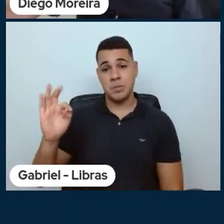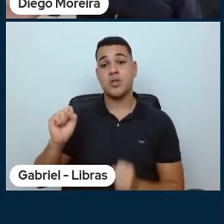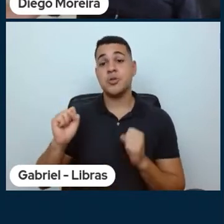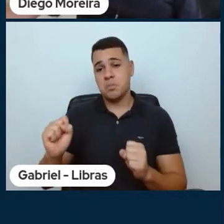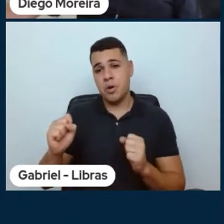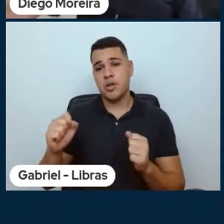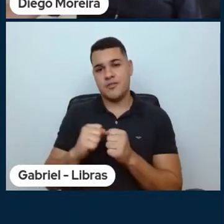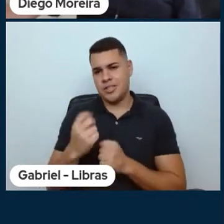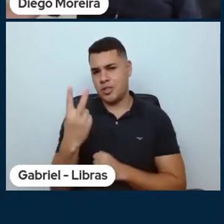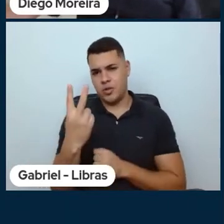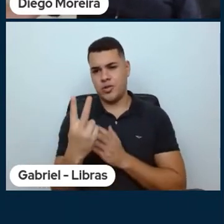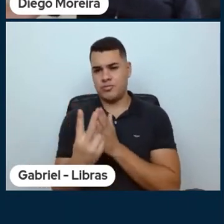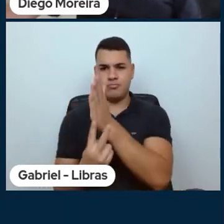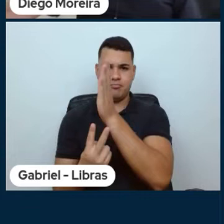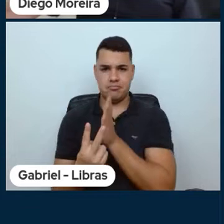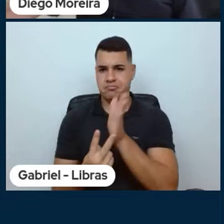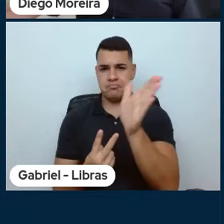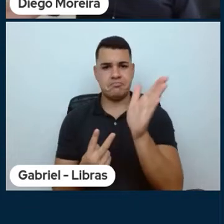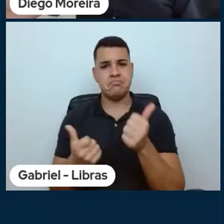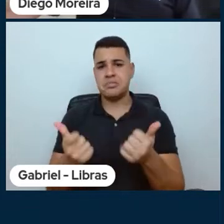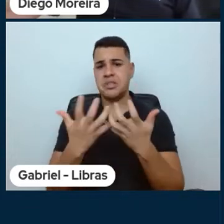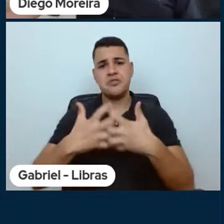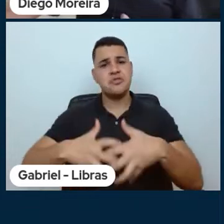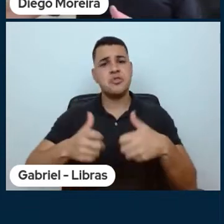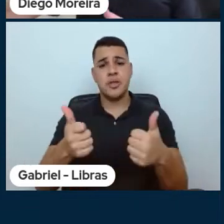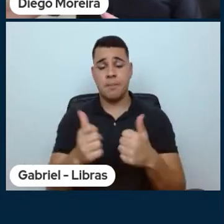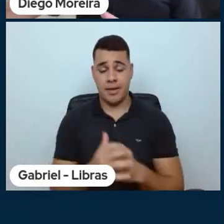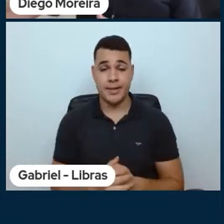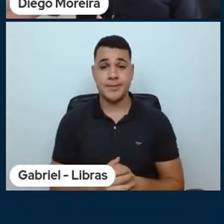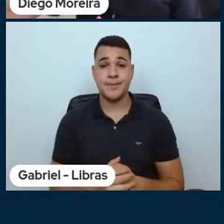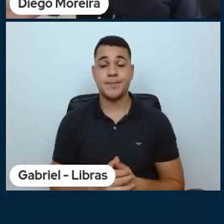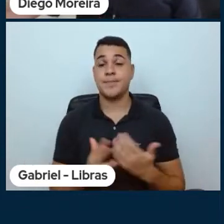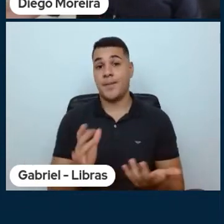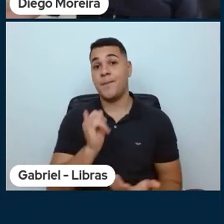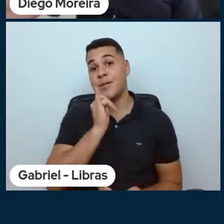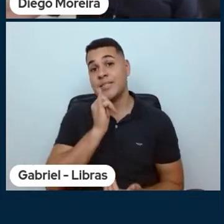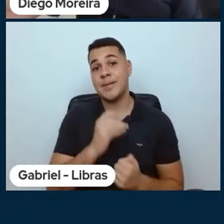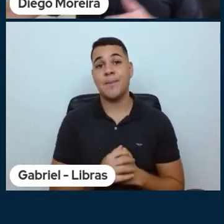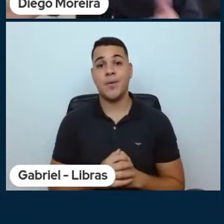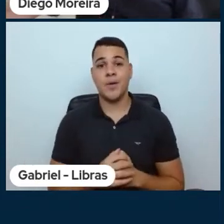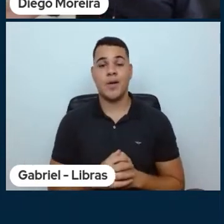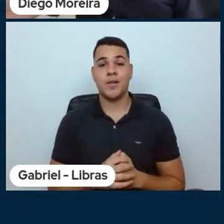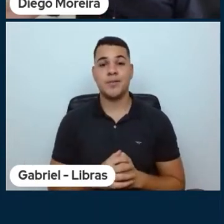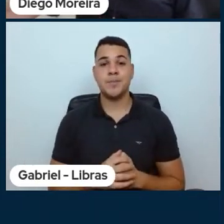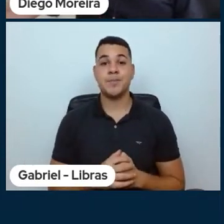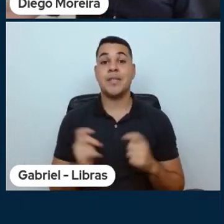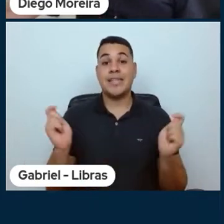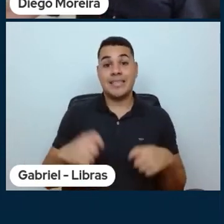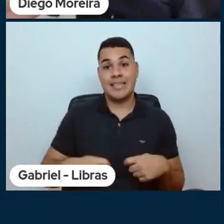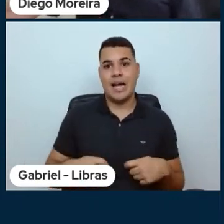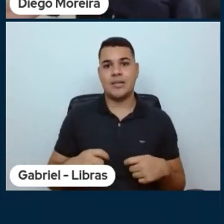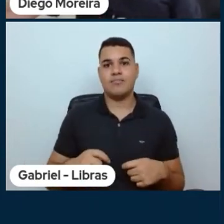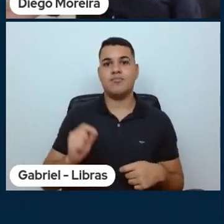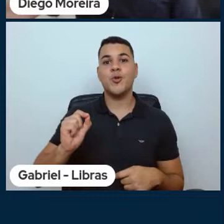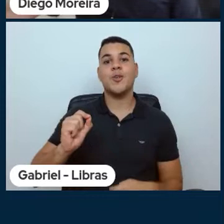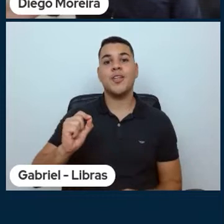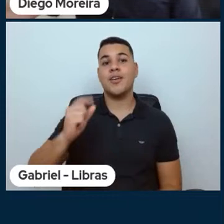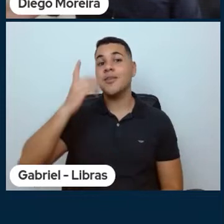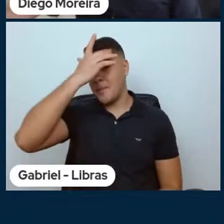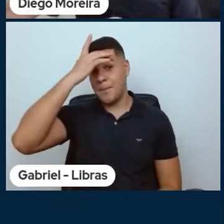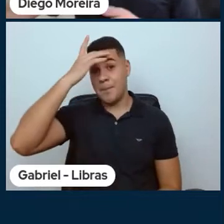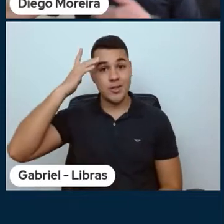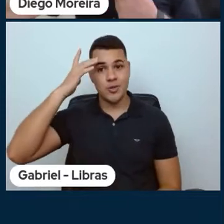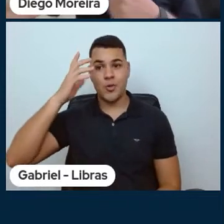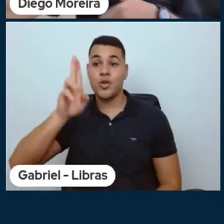fez e funciona muito bem, que é o quê? A gente trabalhar com o usuário mandando uma falando no idioma